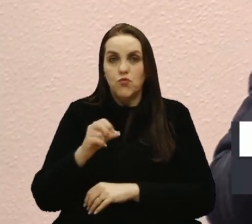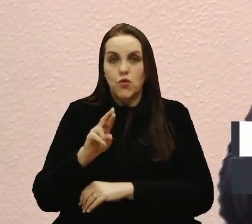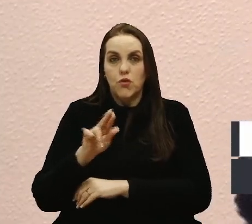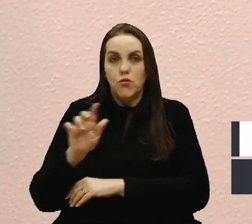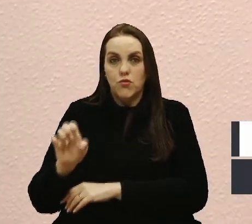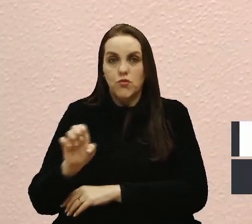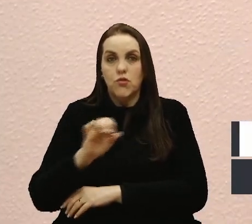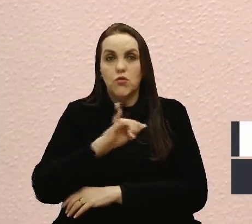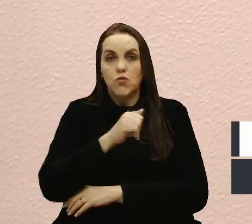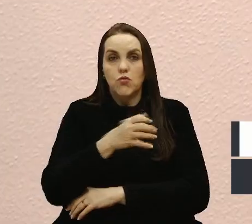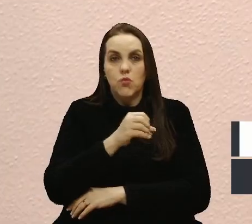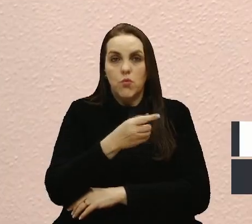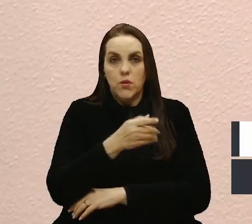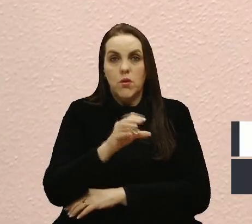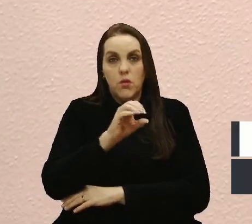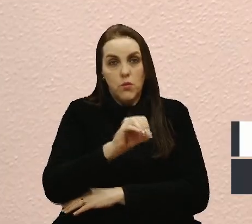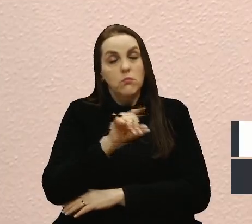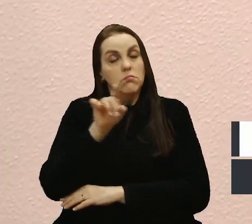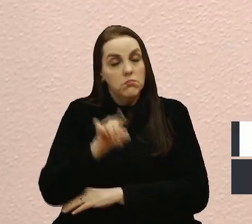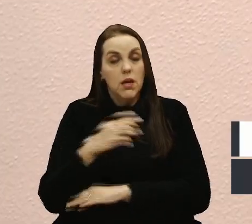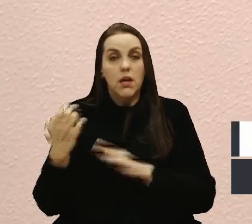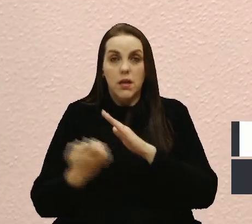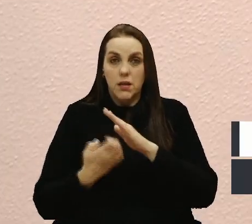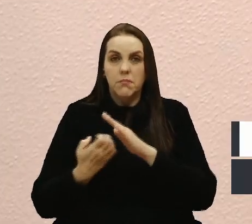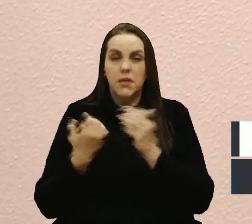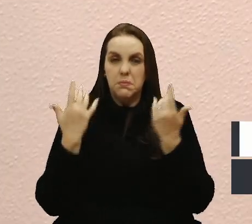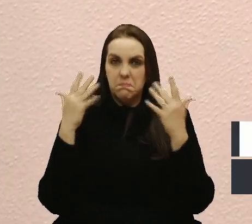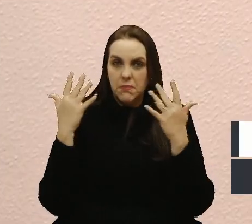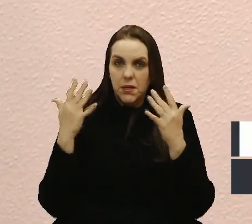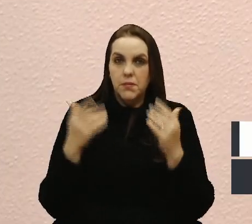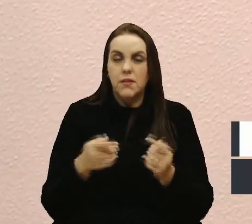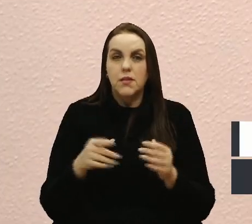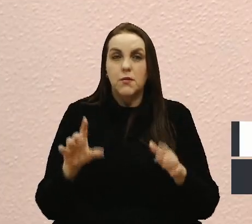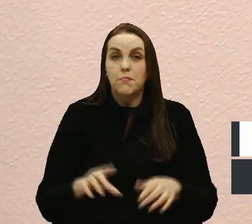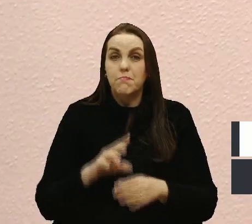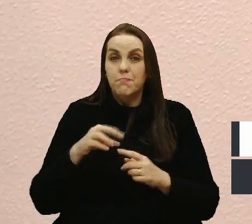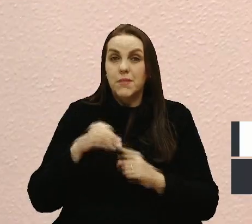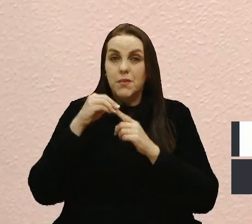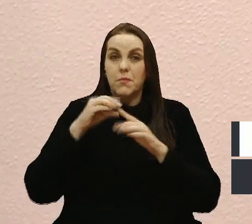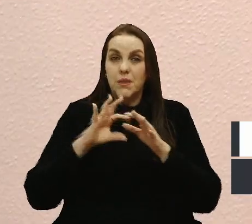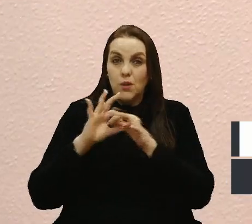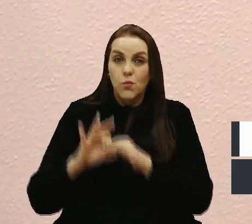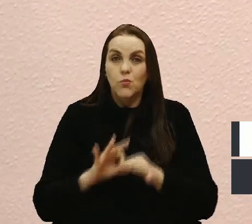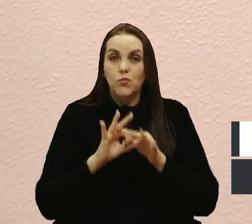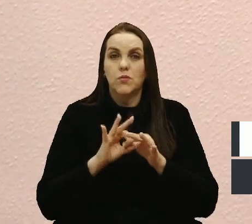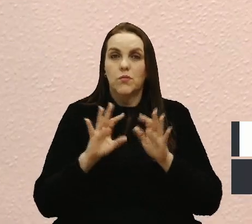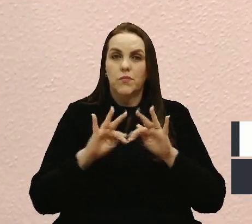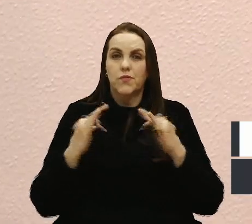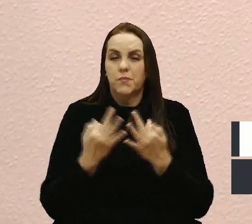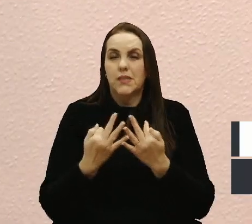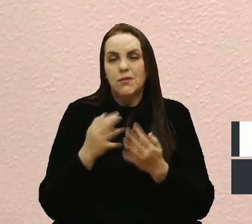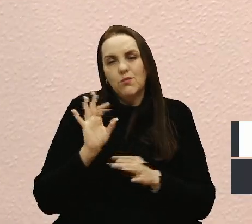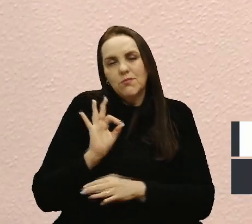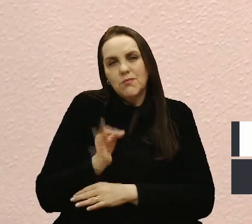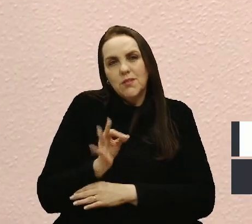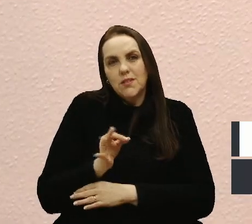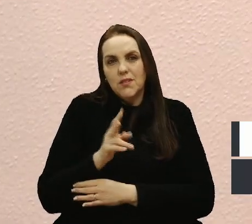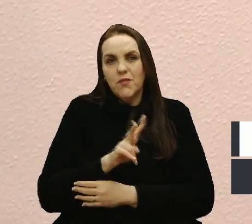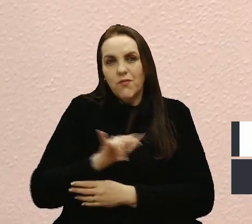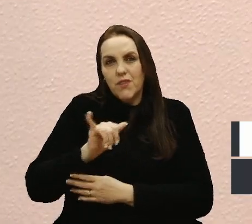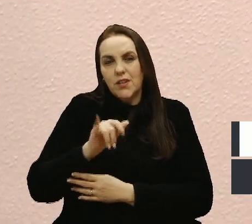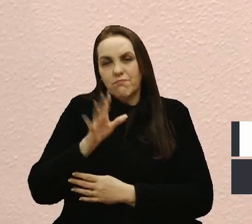João, pela empresa, mas principalmente pela união da família e que tenho certeza ainda que